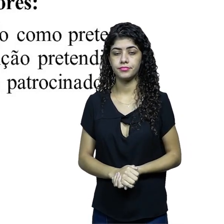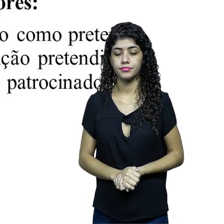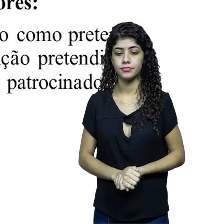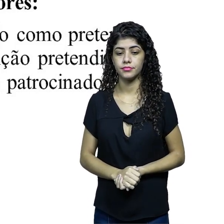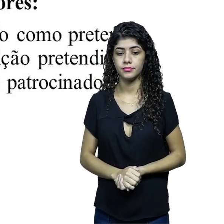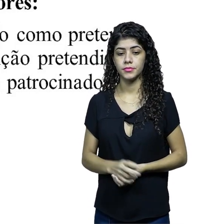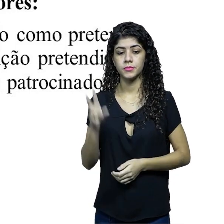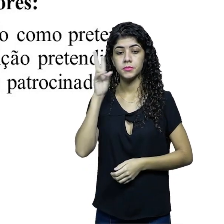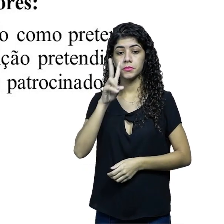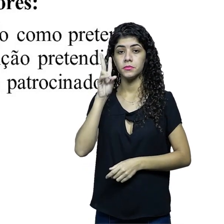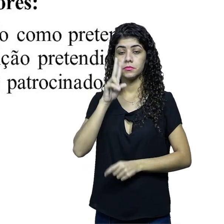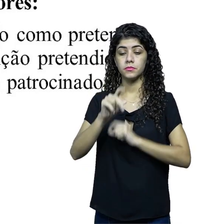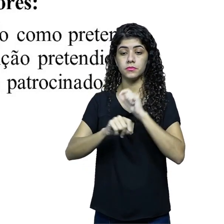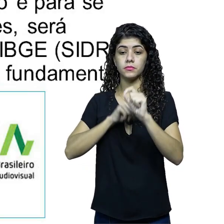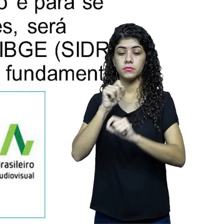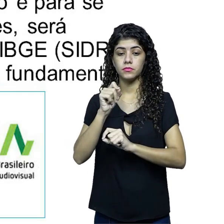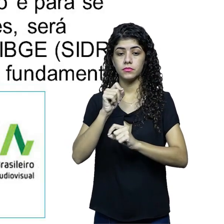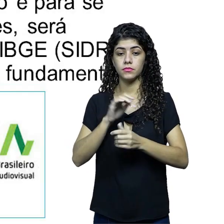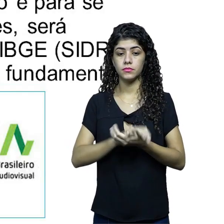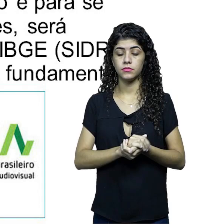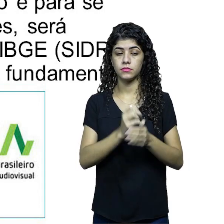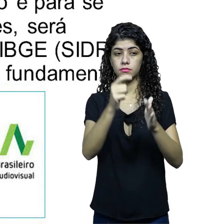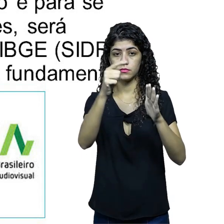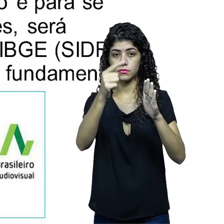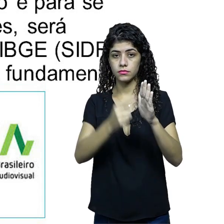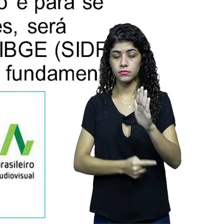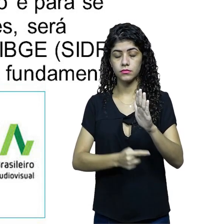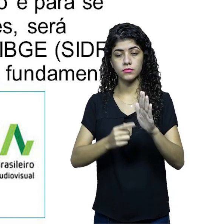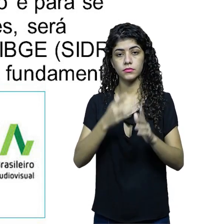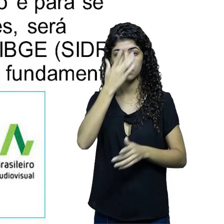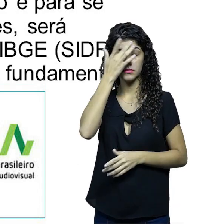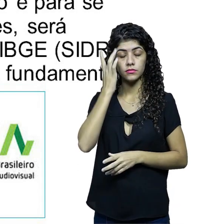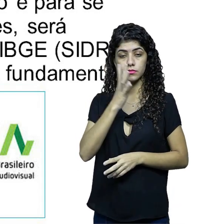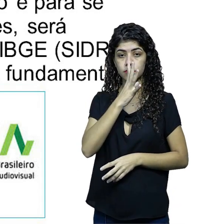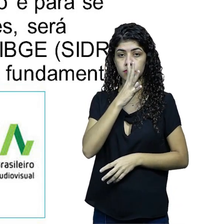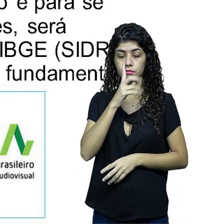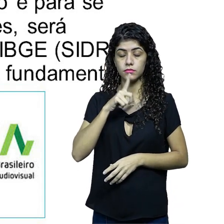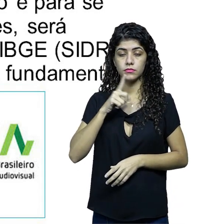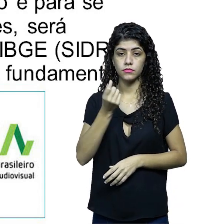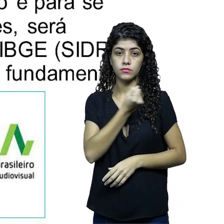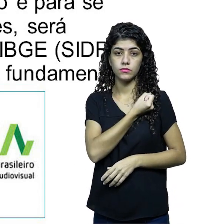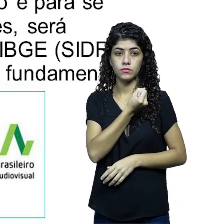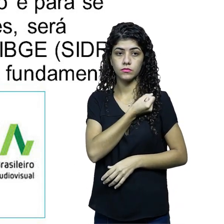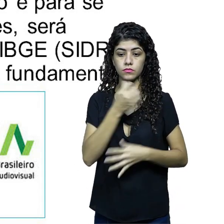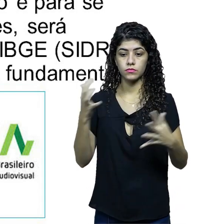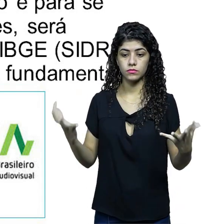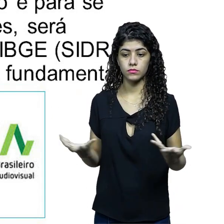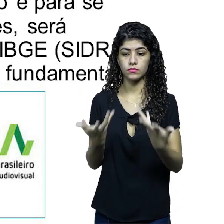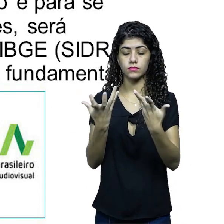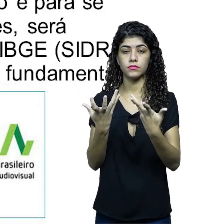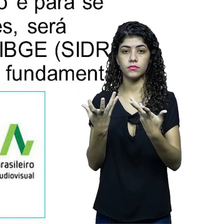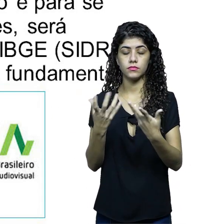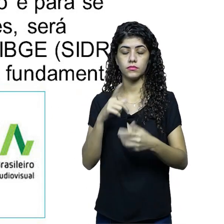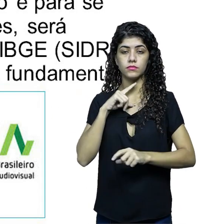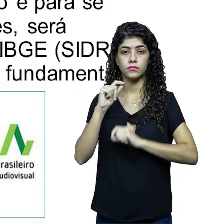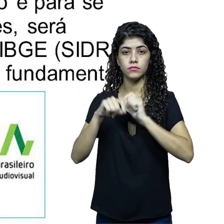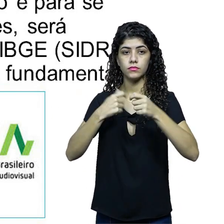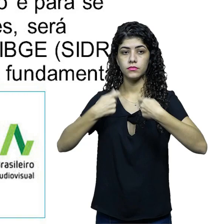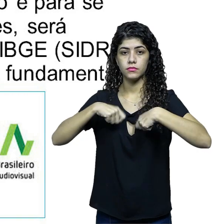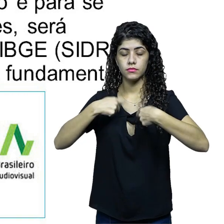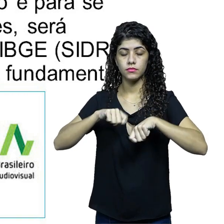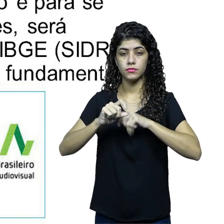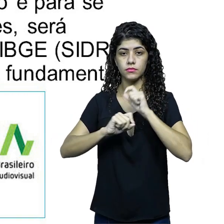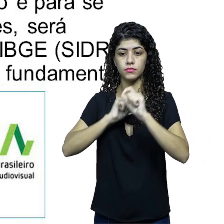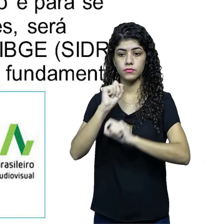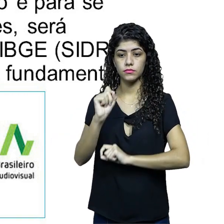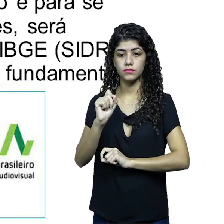e apoiadores. Lembrando que, para delinear o público-alvo e para se chegar a um número potencial de